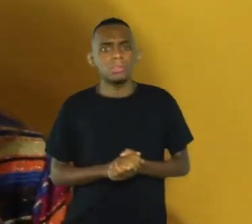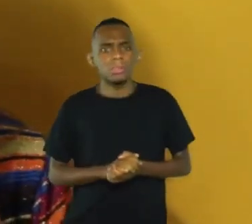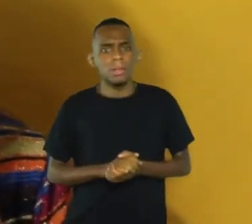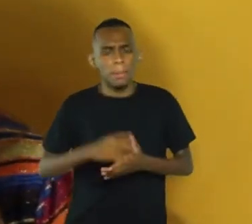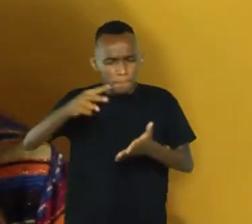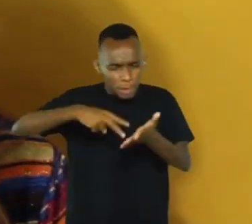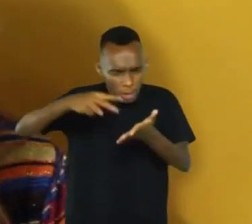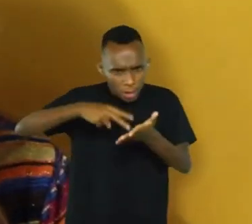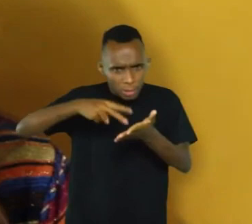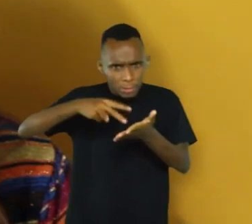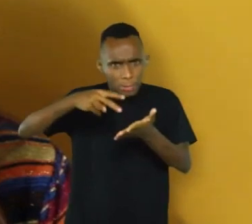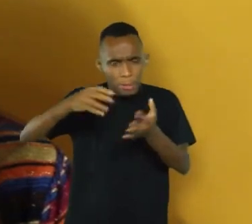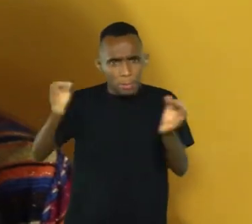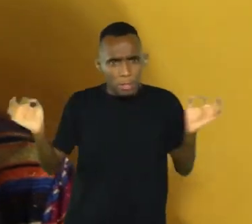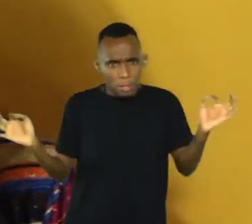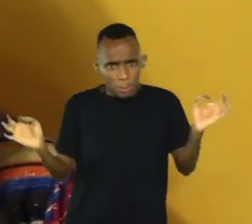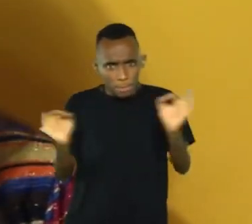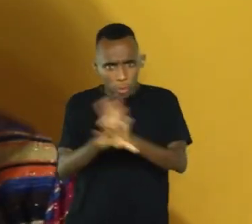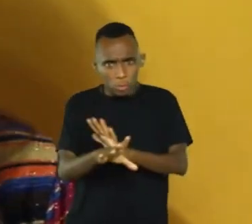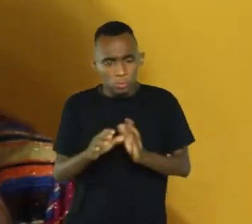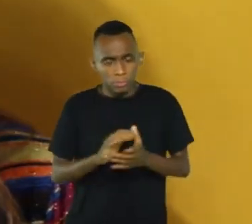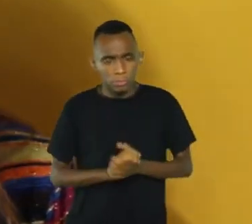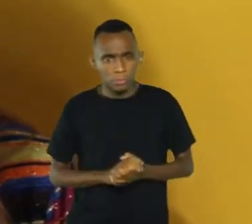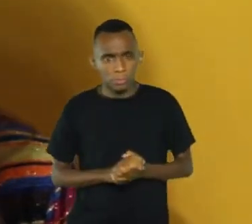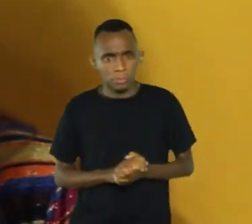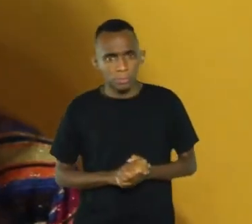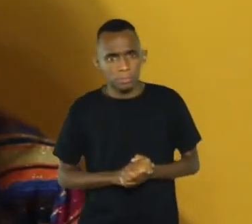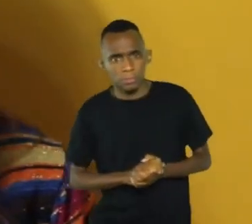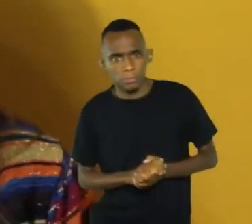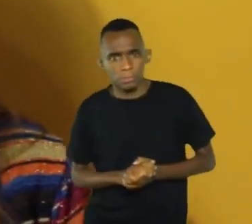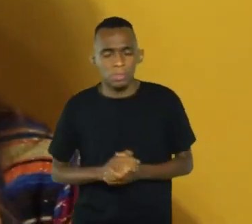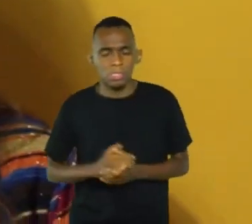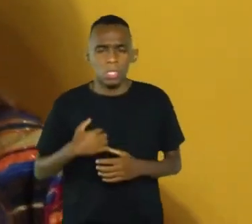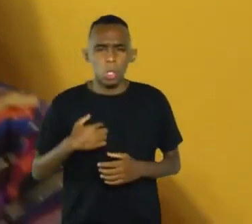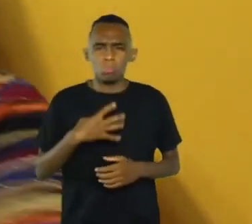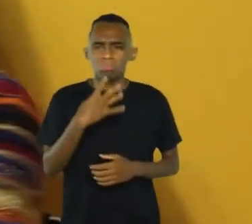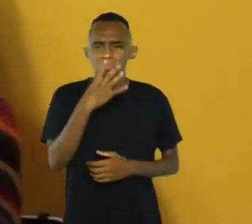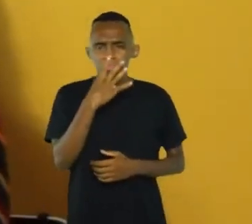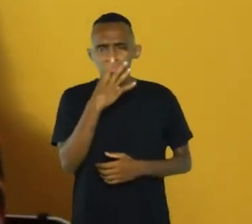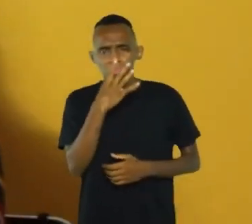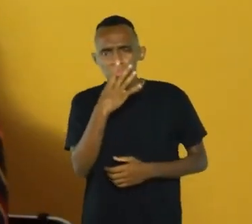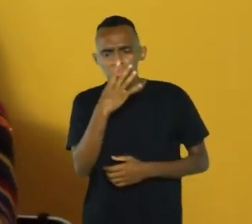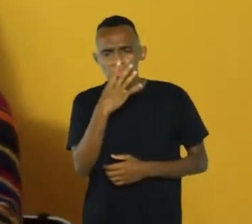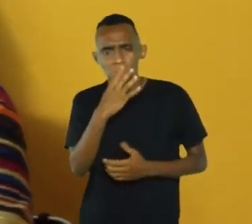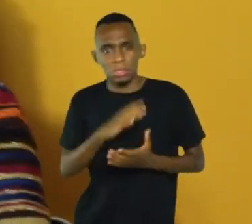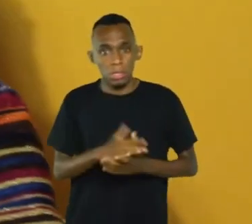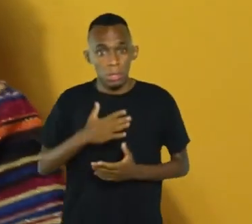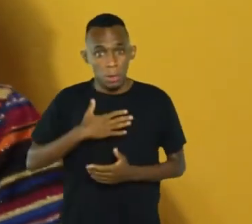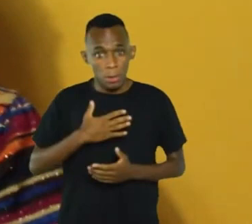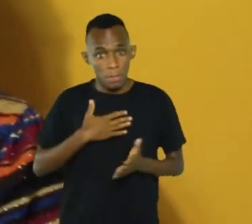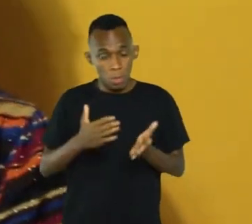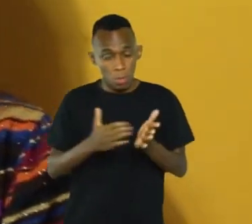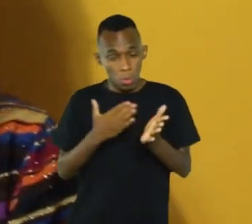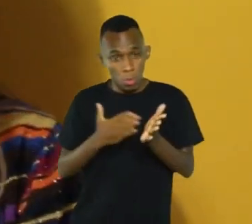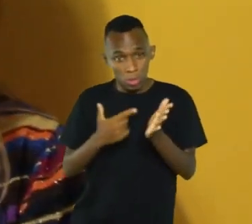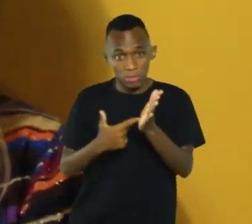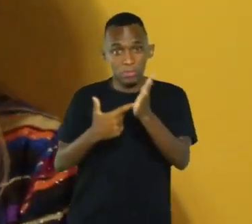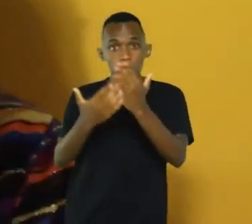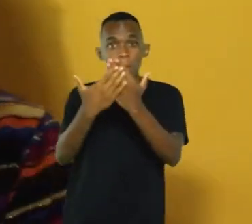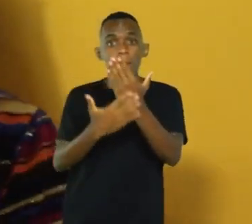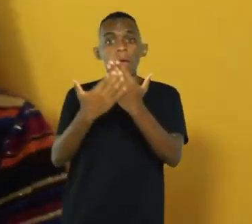finalizar. Eu fiquei encantada. Meu livro, vou mostrar aqui a capa.